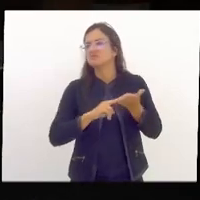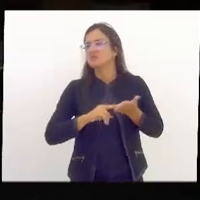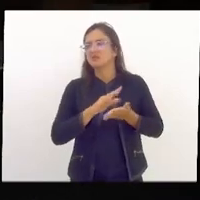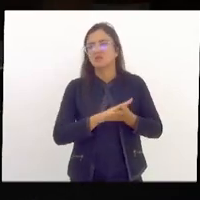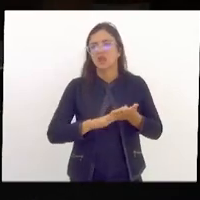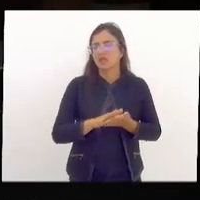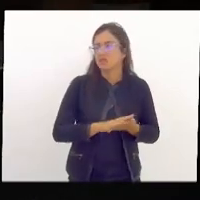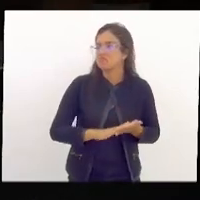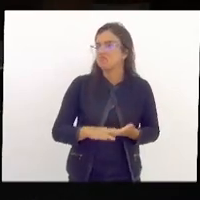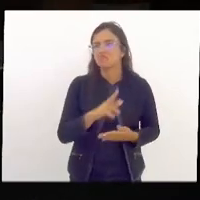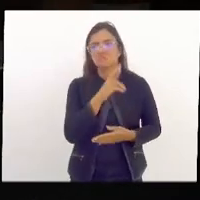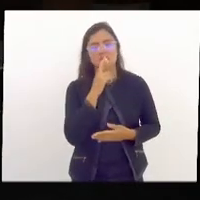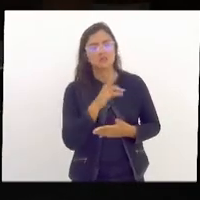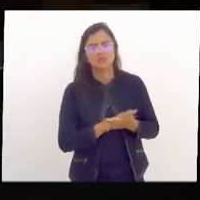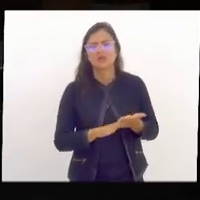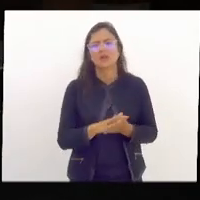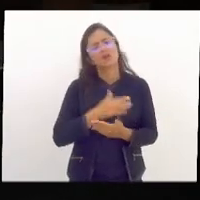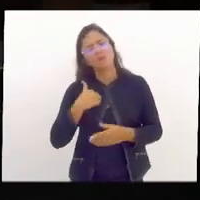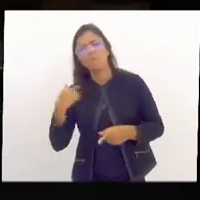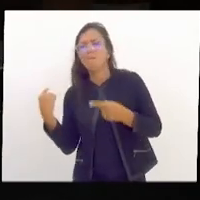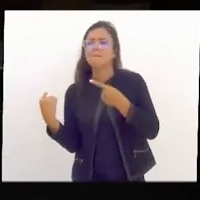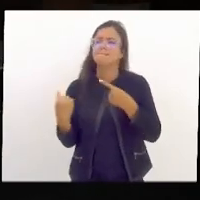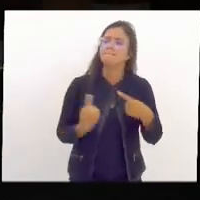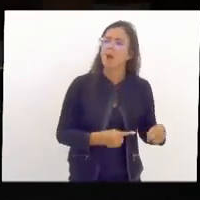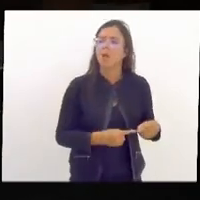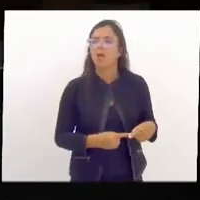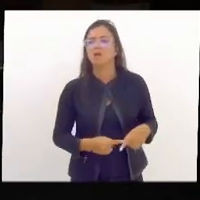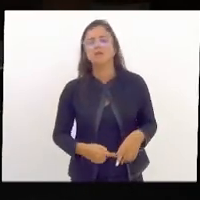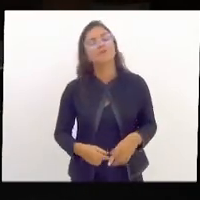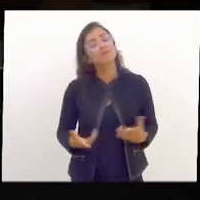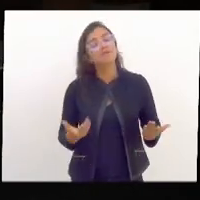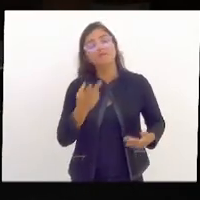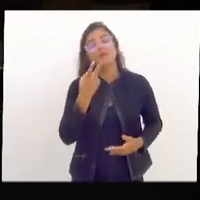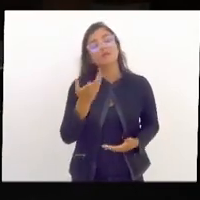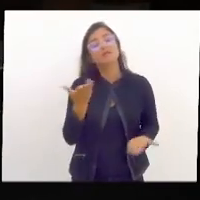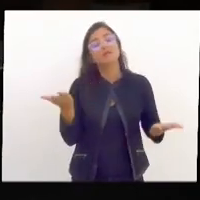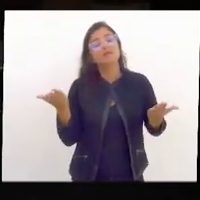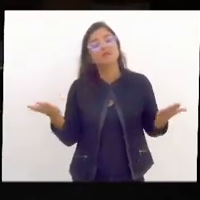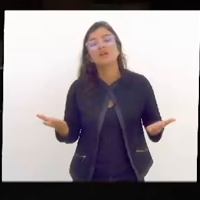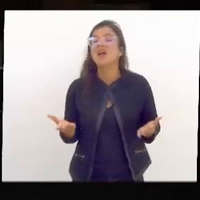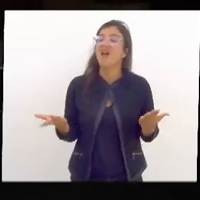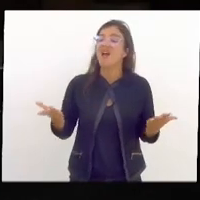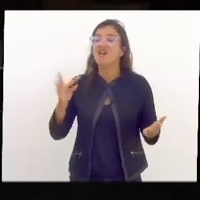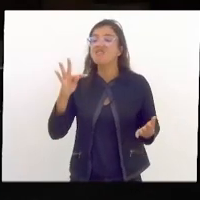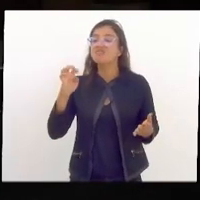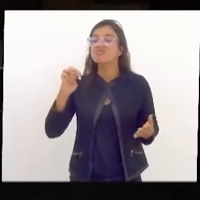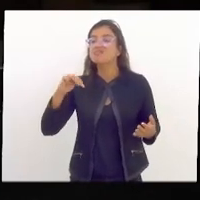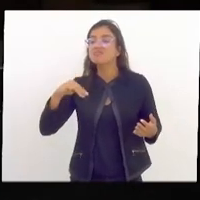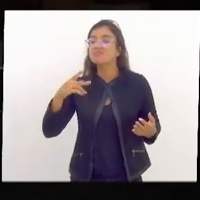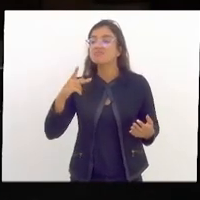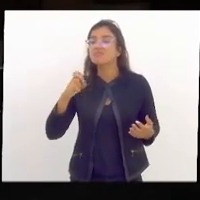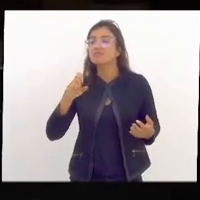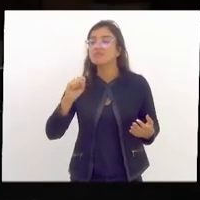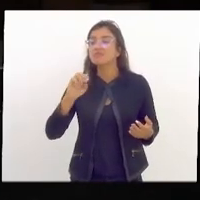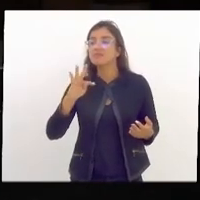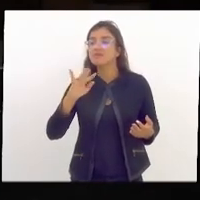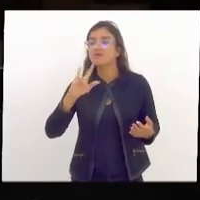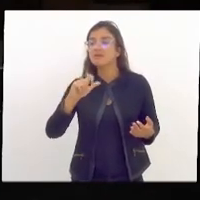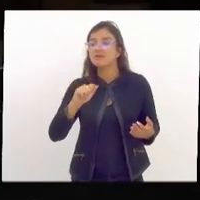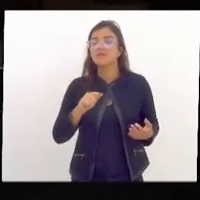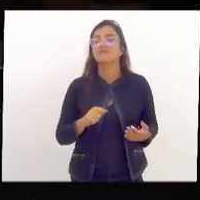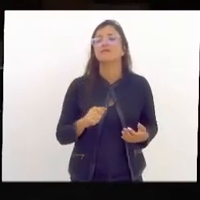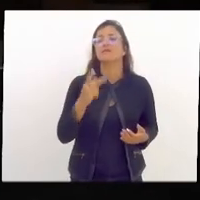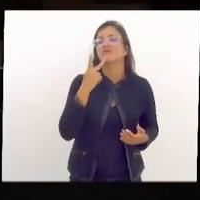não repassou, eu provoquei. Aí disseram que é tempestiva essa questão. Considerando o recebimento do ofício,